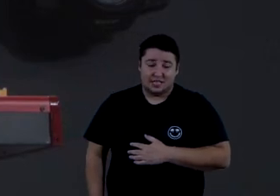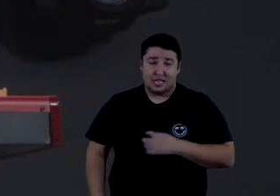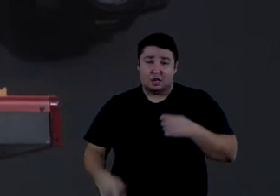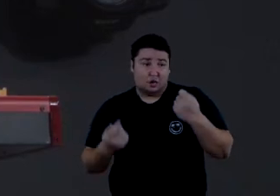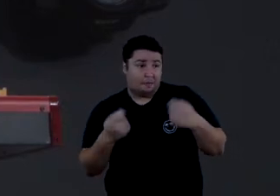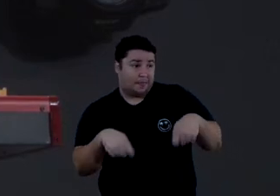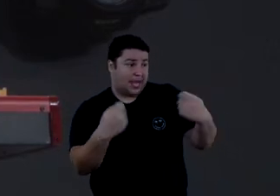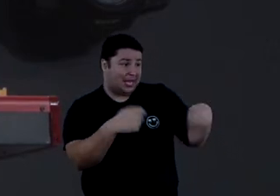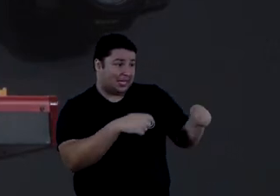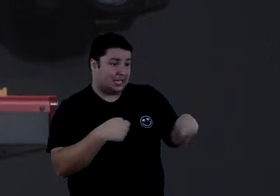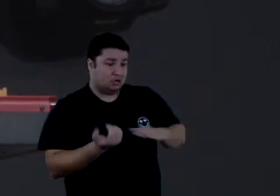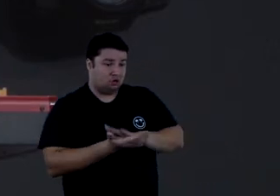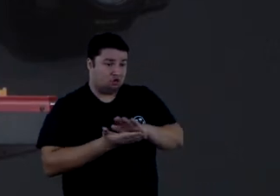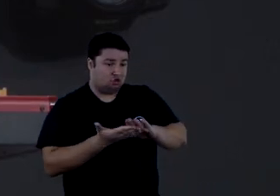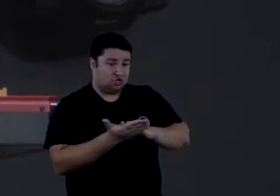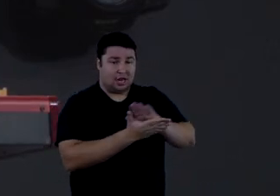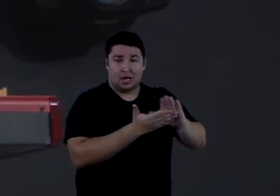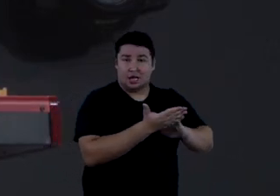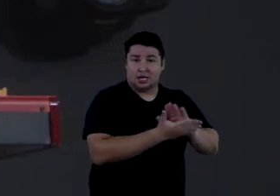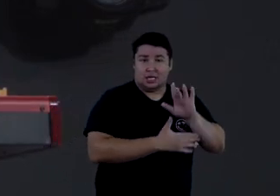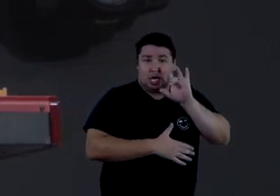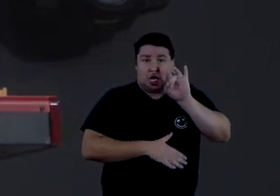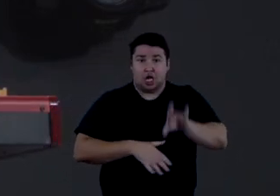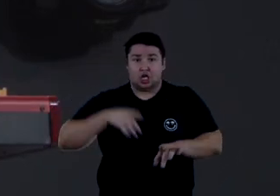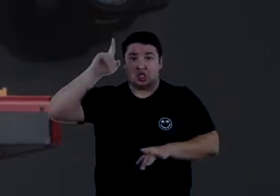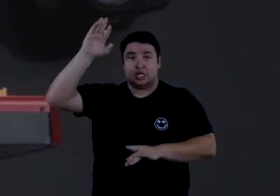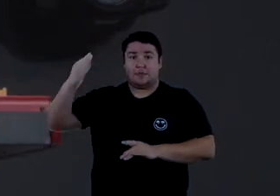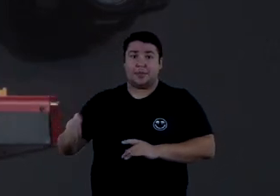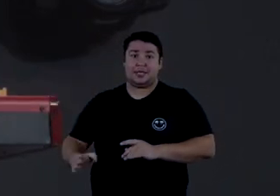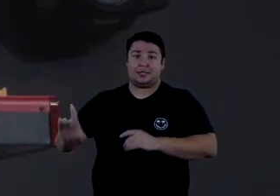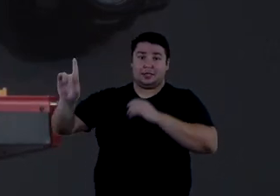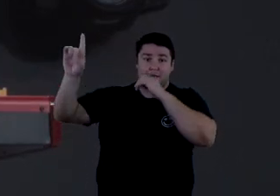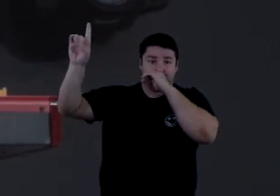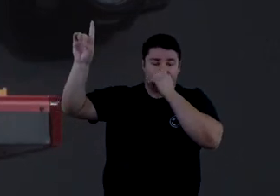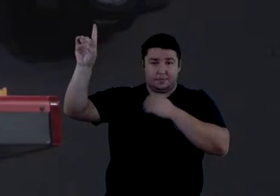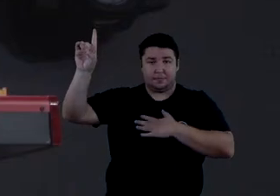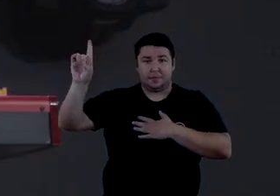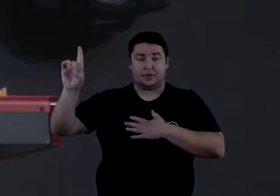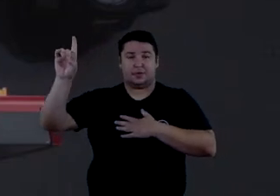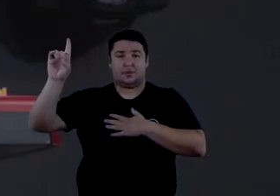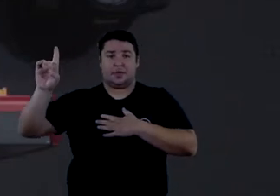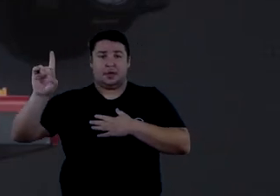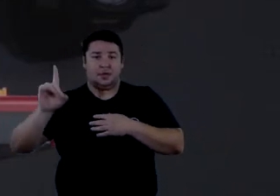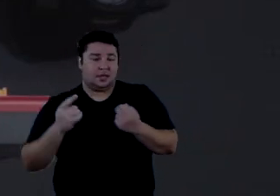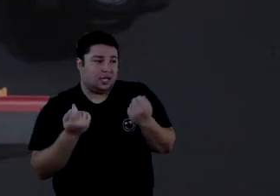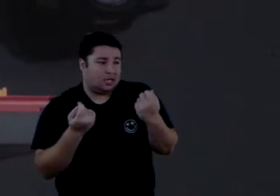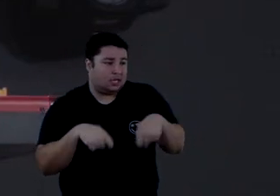não preciso de mais nada, só da presença.